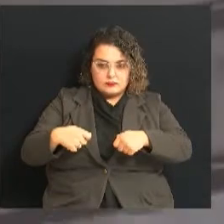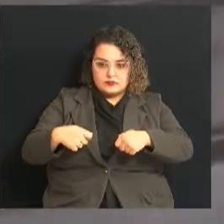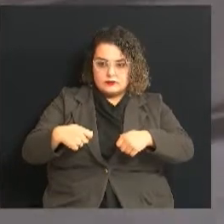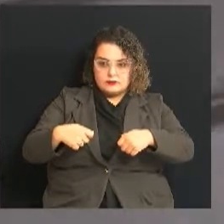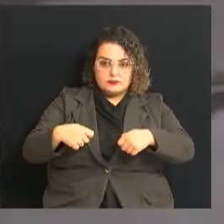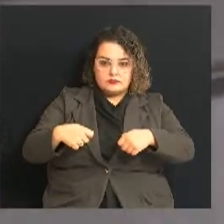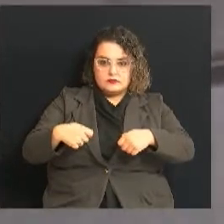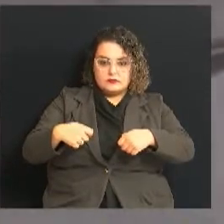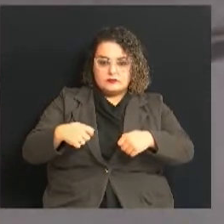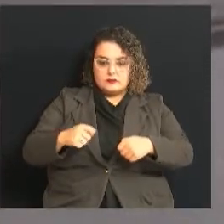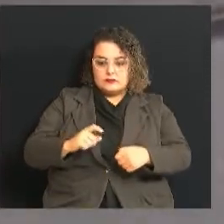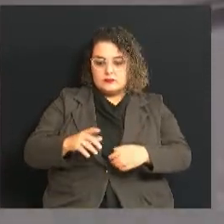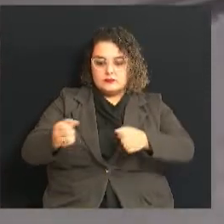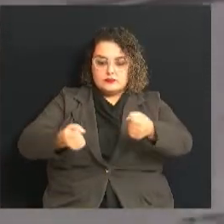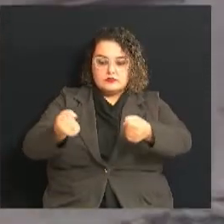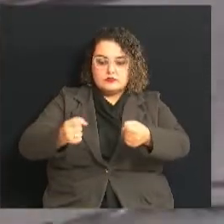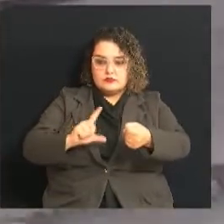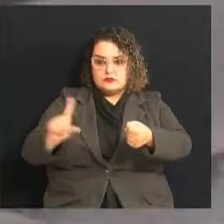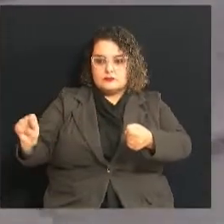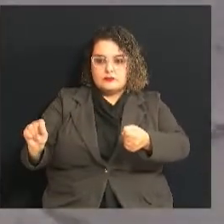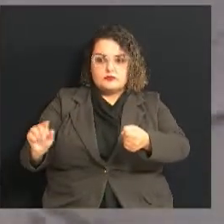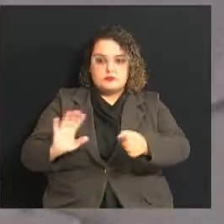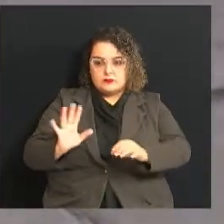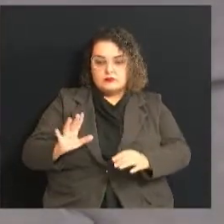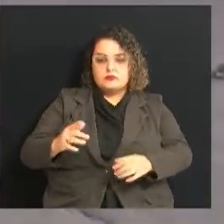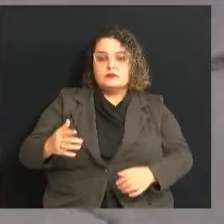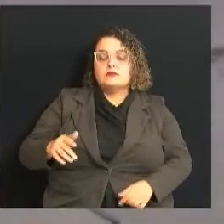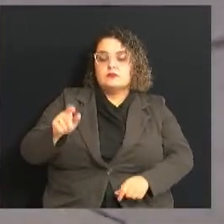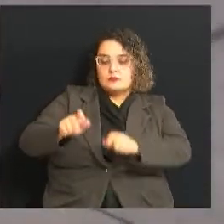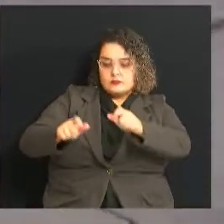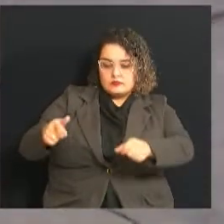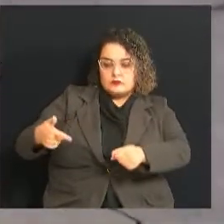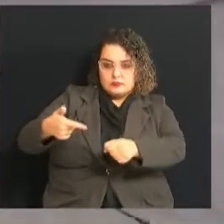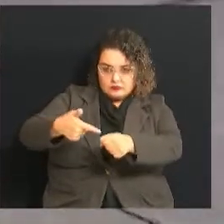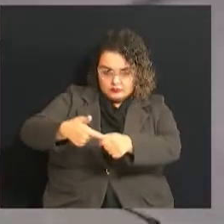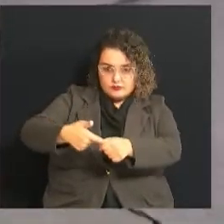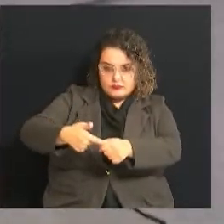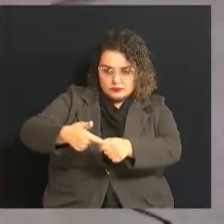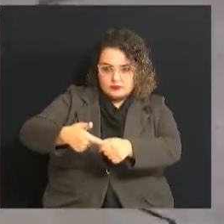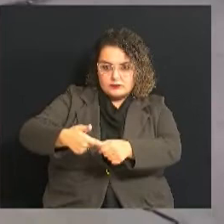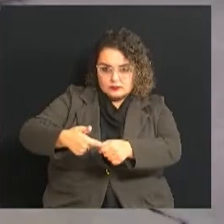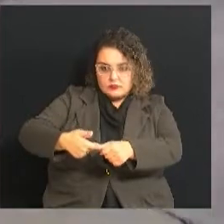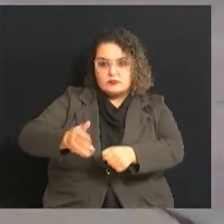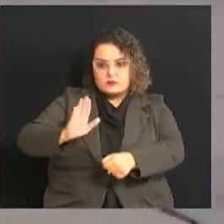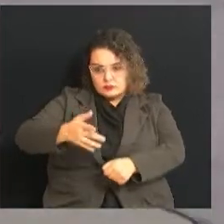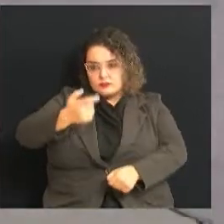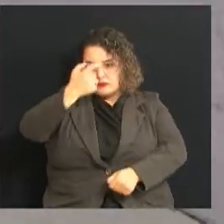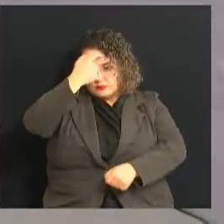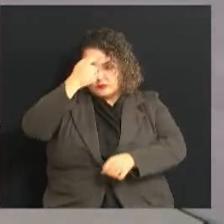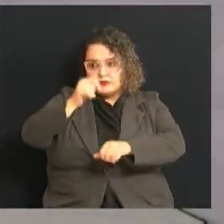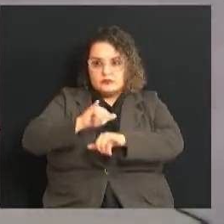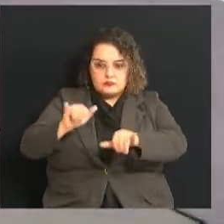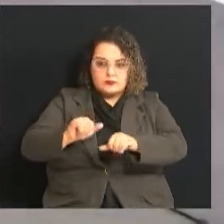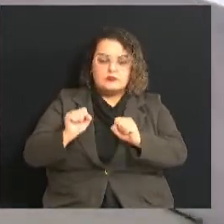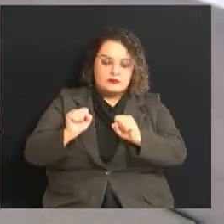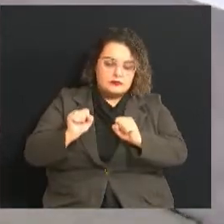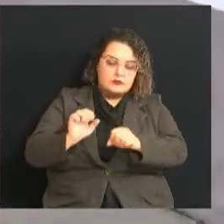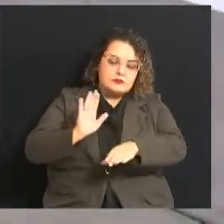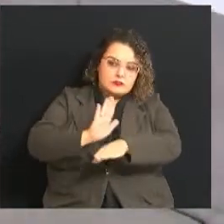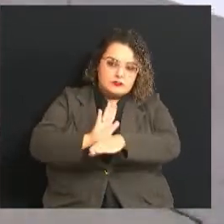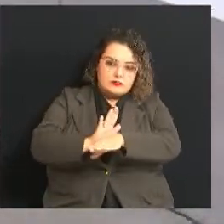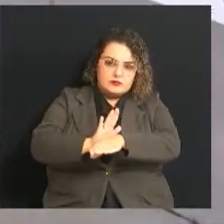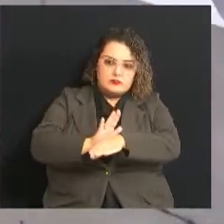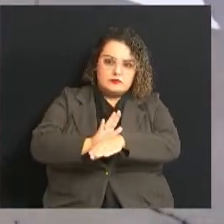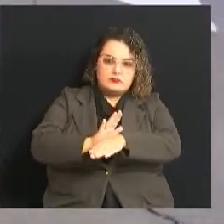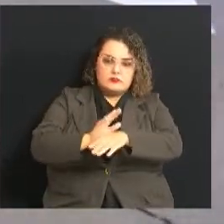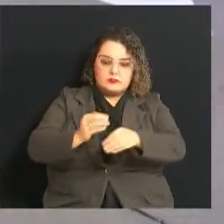frentista, pode auxiliar, ele já está ciente dessa campanha. Então a ideia é